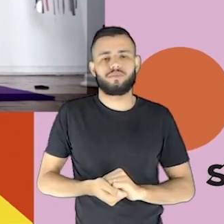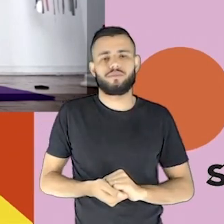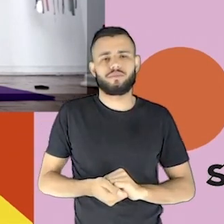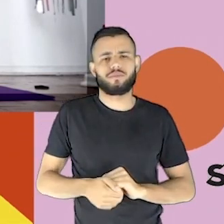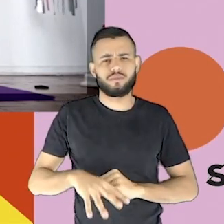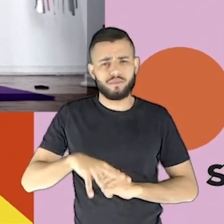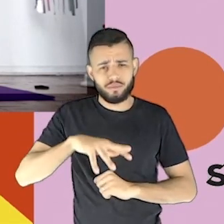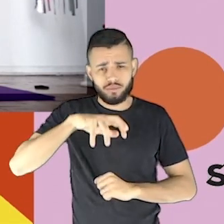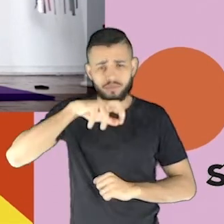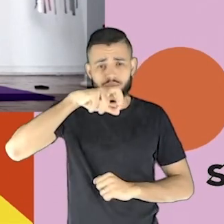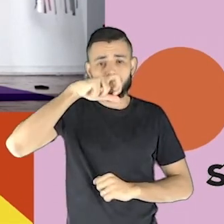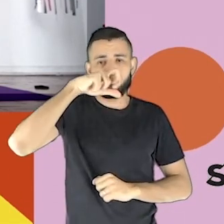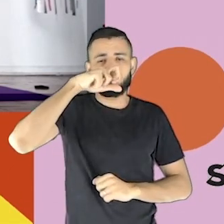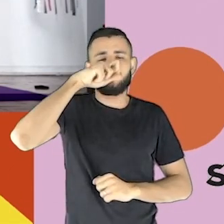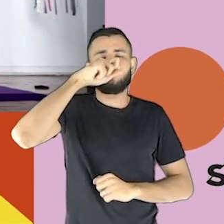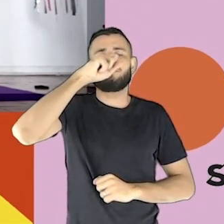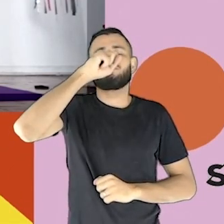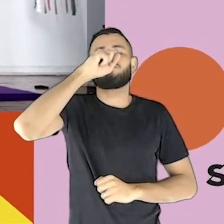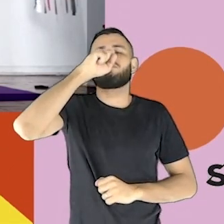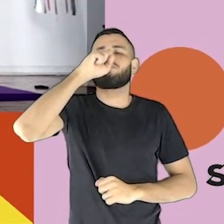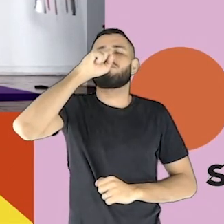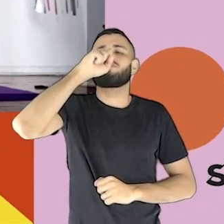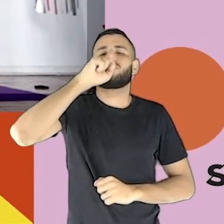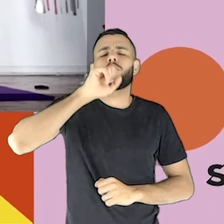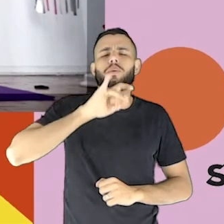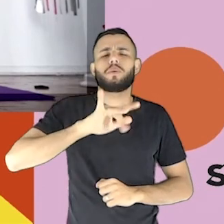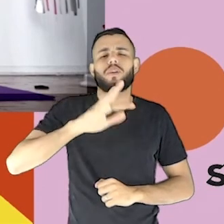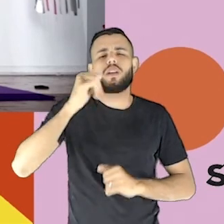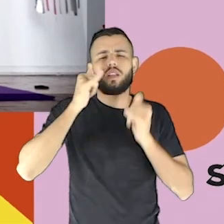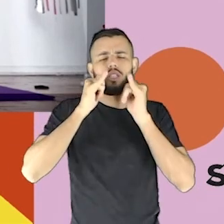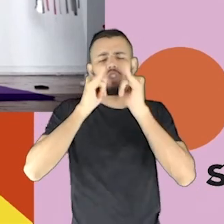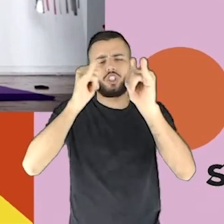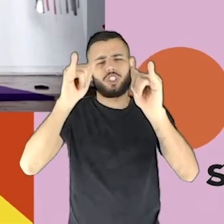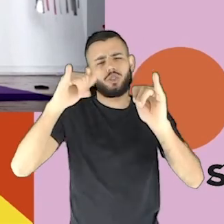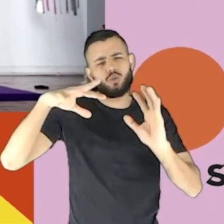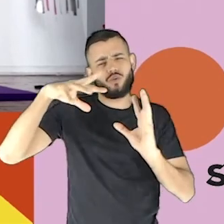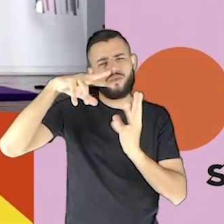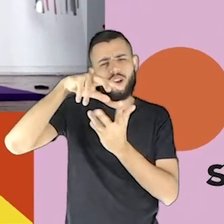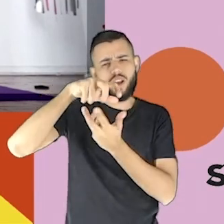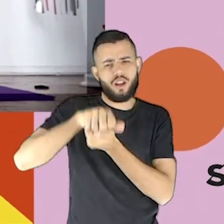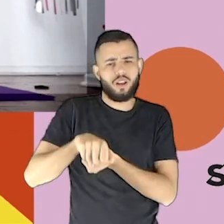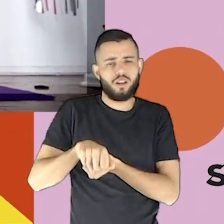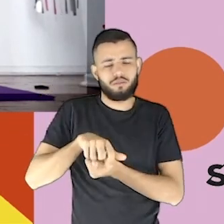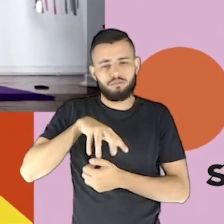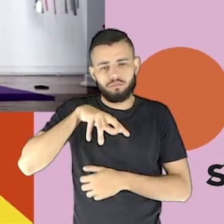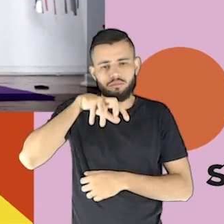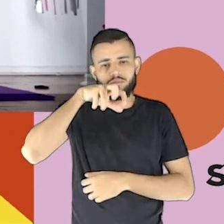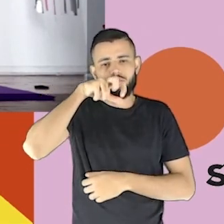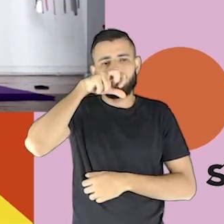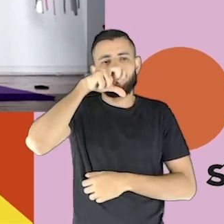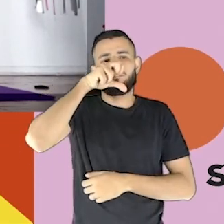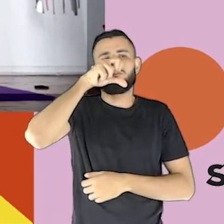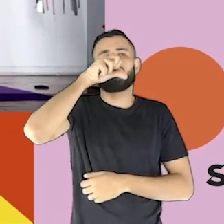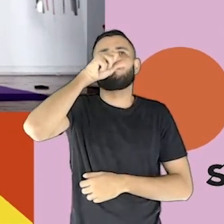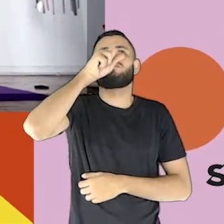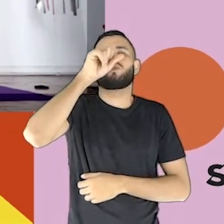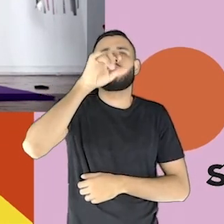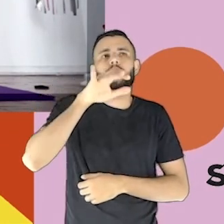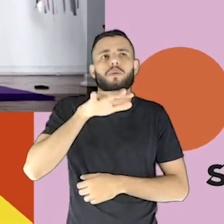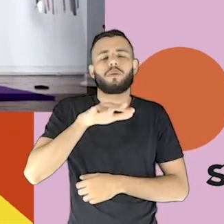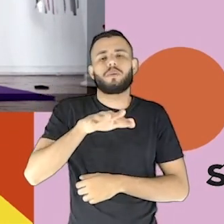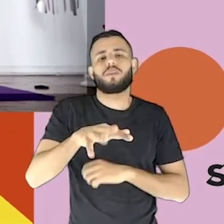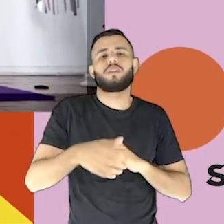Inspira, sente o seu corpo sendo invadido pela energia do universo. Expira, relaxa o seu corpo no